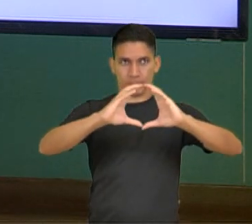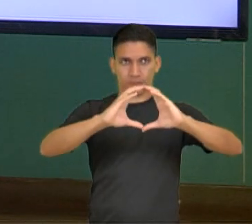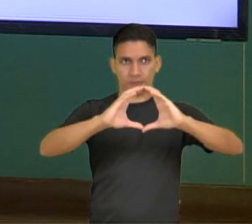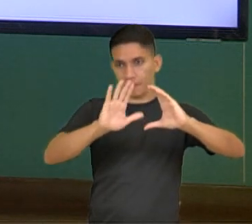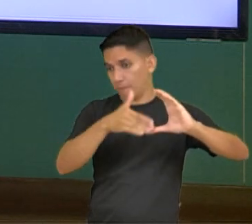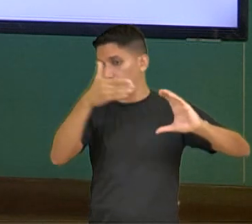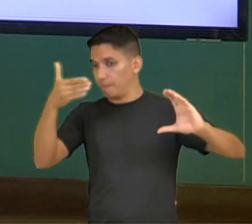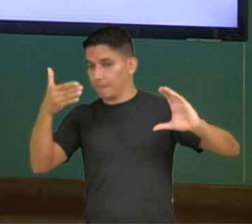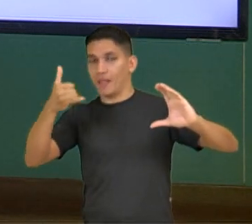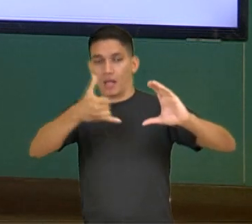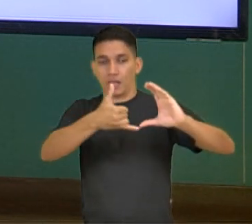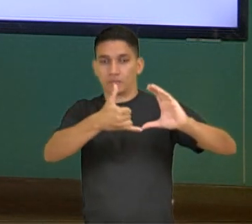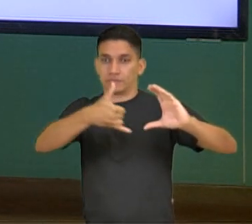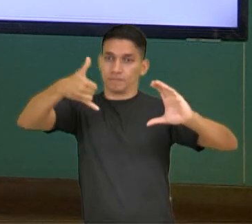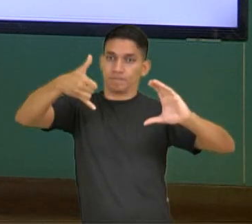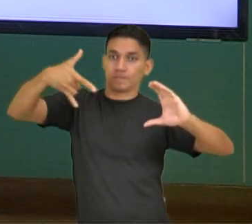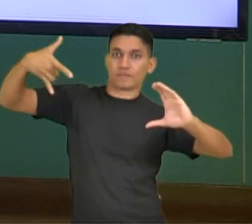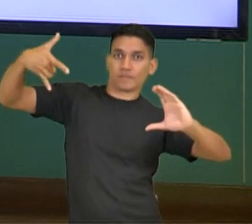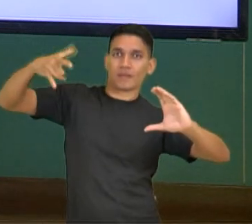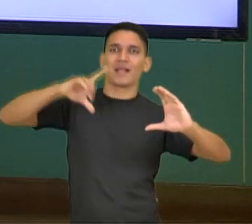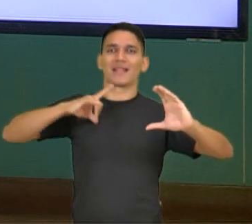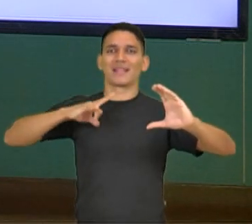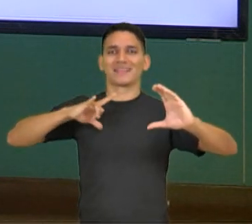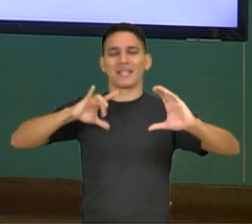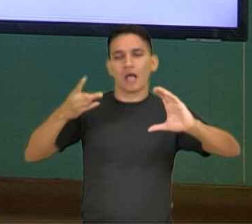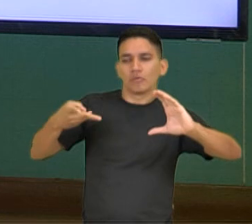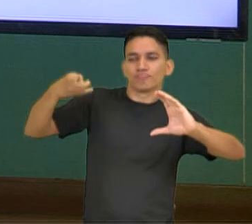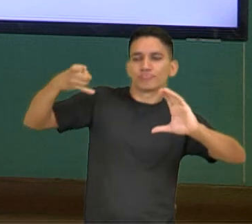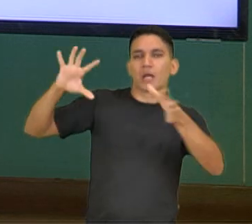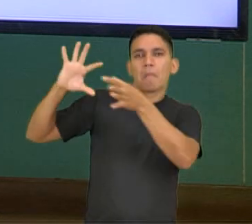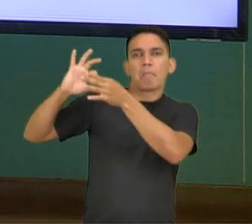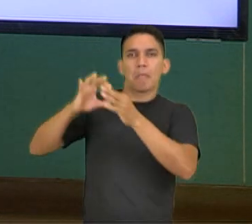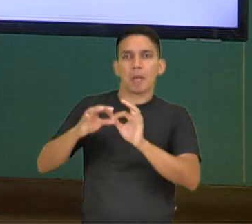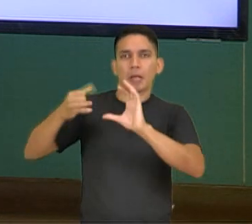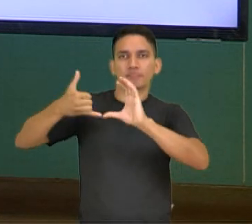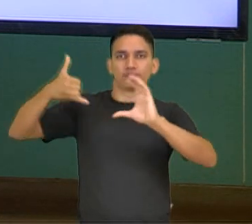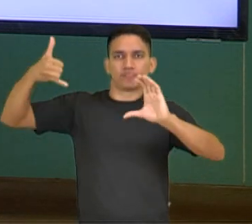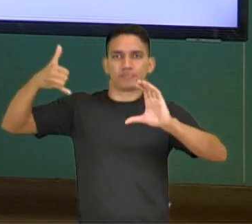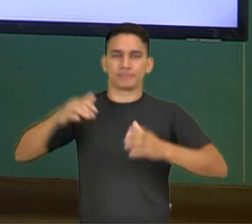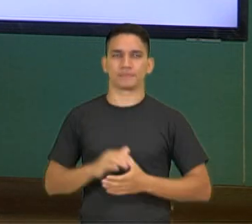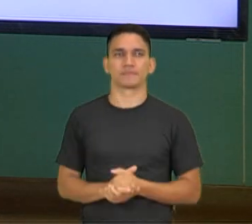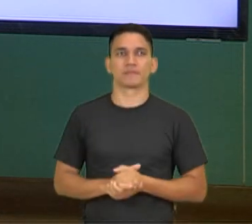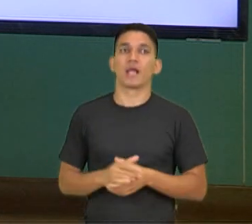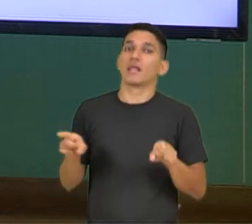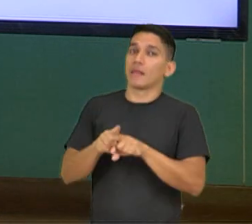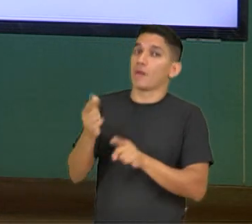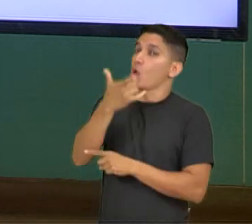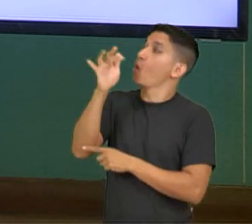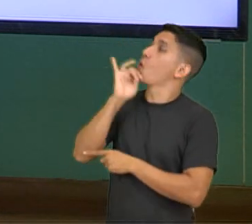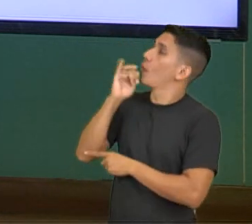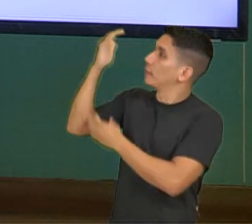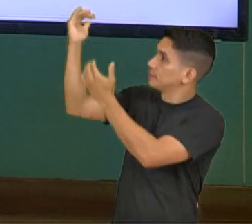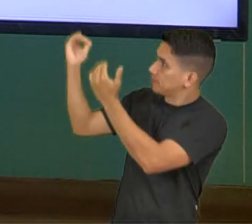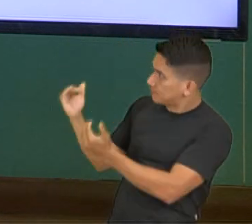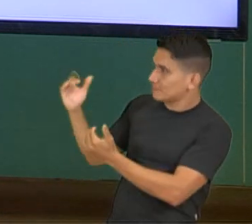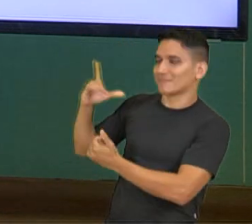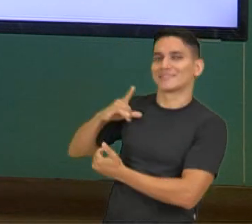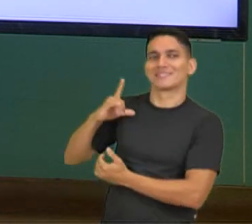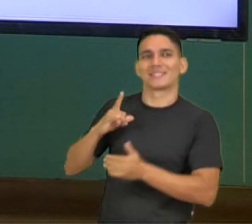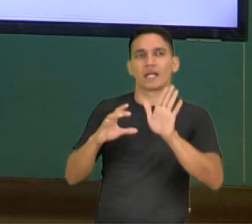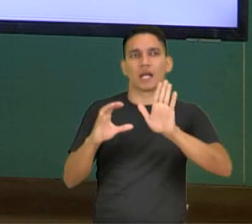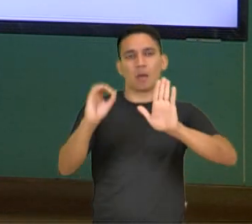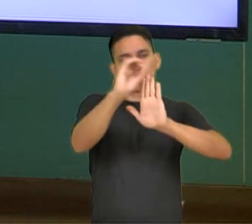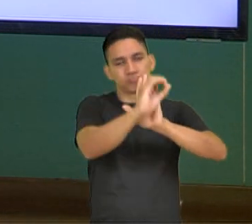uma sequência formando uma cadeia aberta. Nós temos aqui também outro